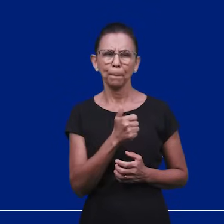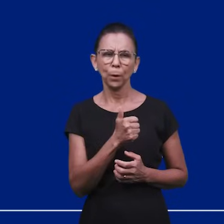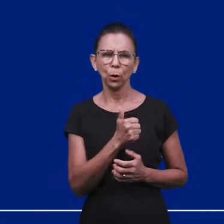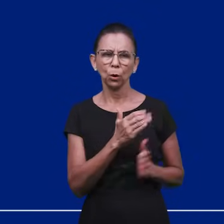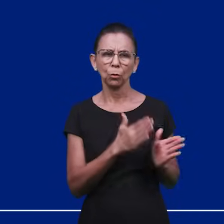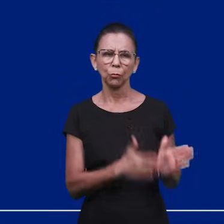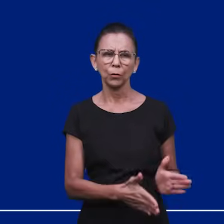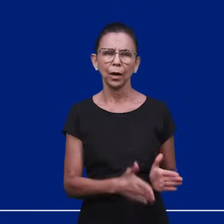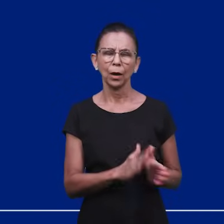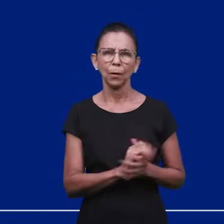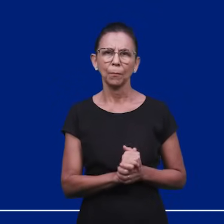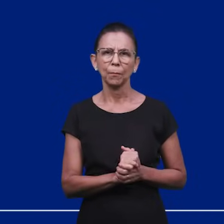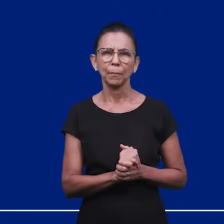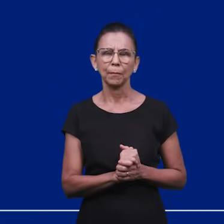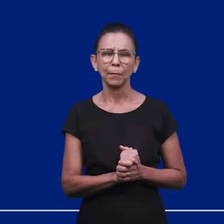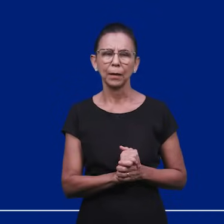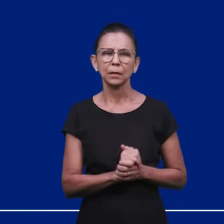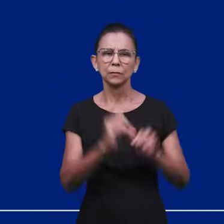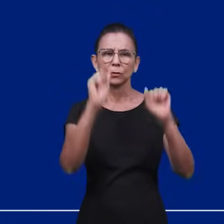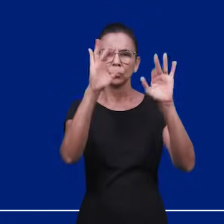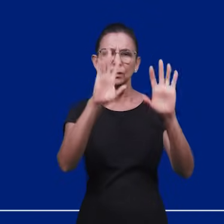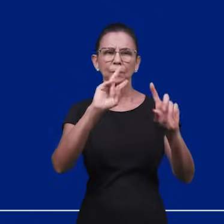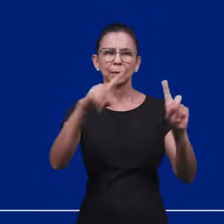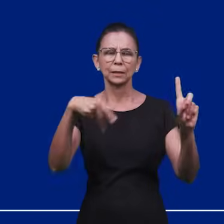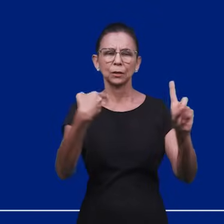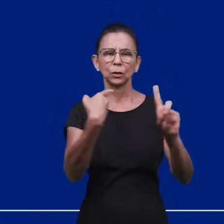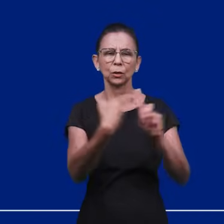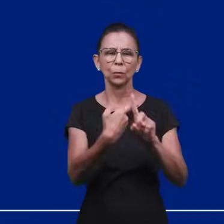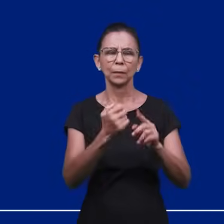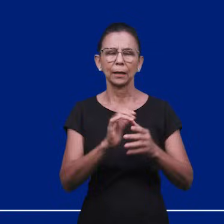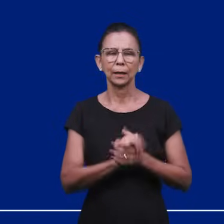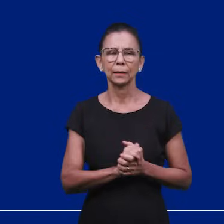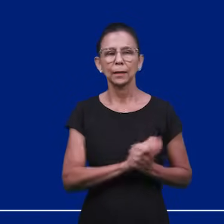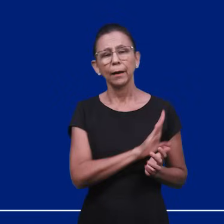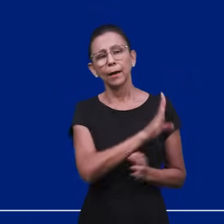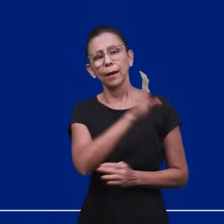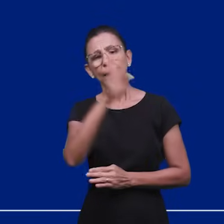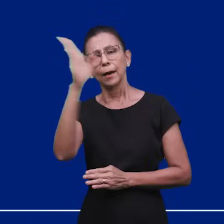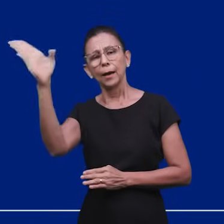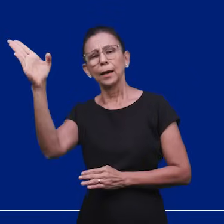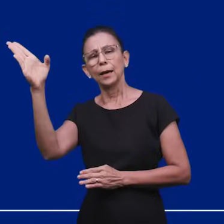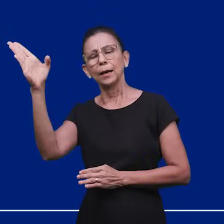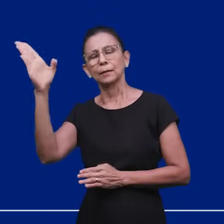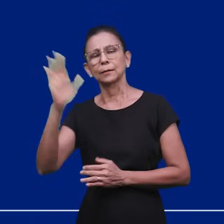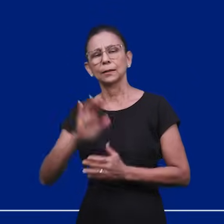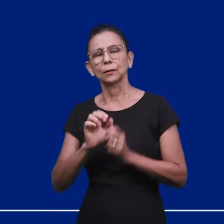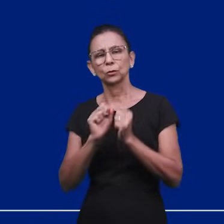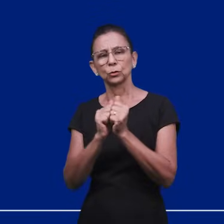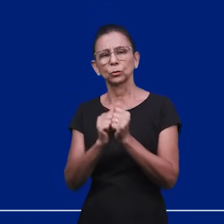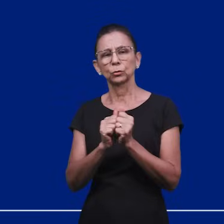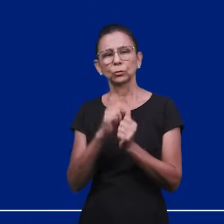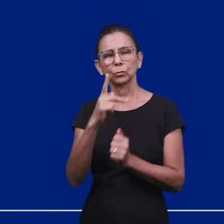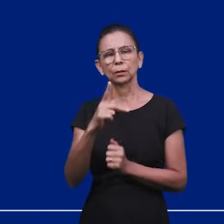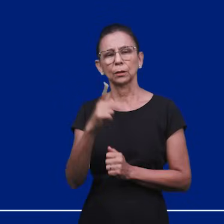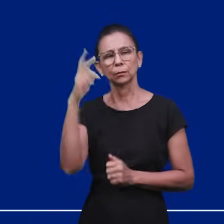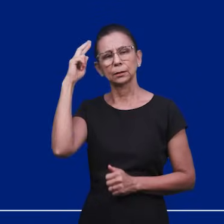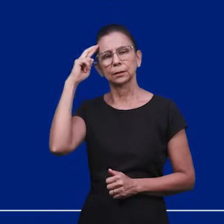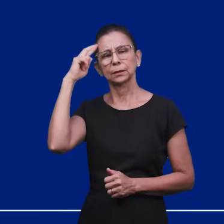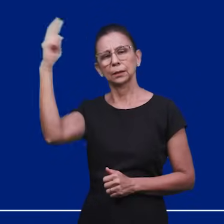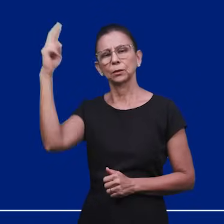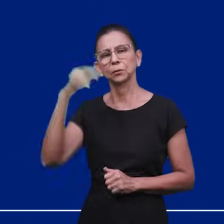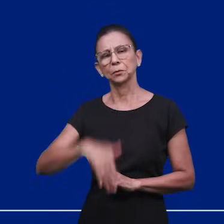foste fiel, sobre o muito te colocarei. Entra no gozo do teu Senhor. Essa